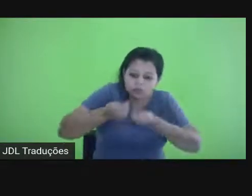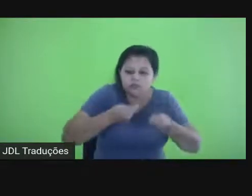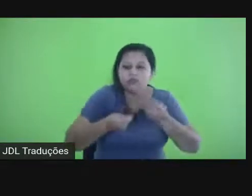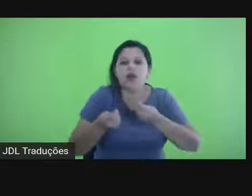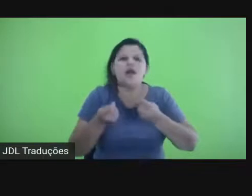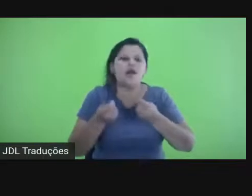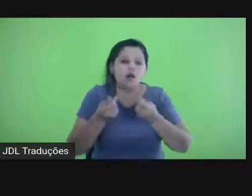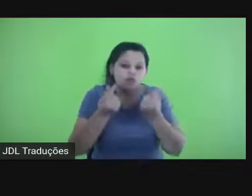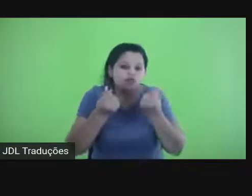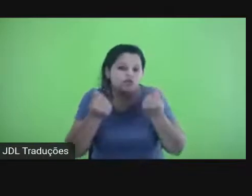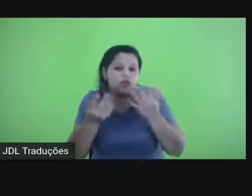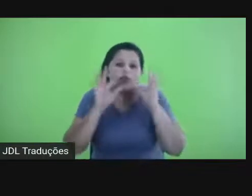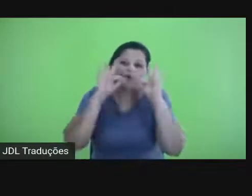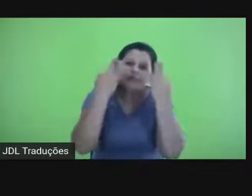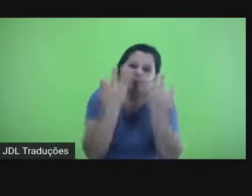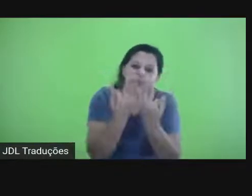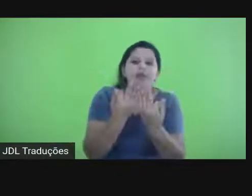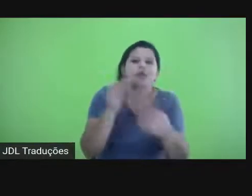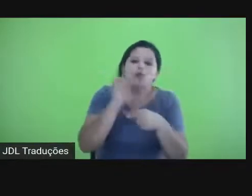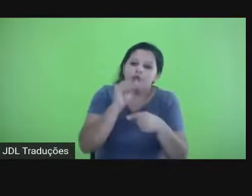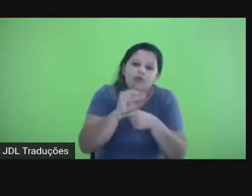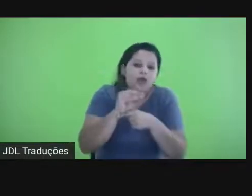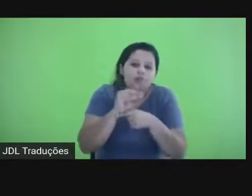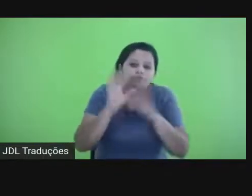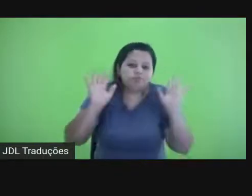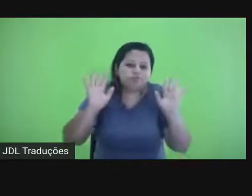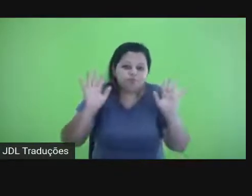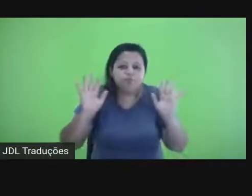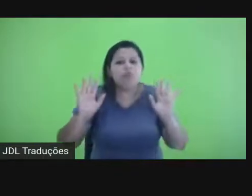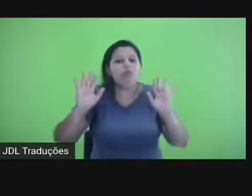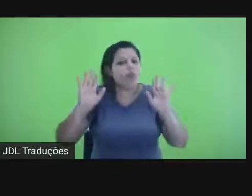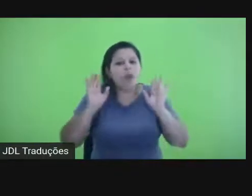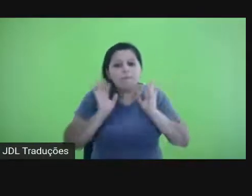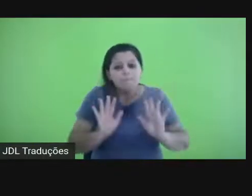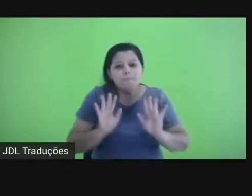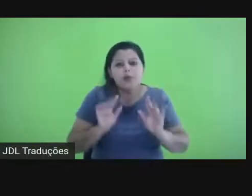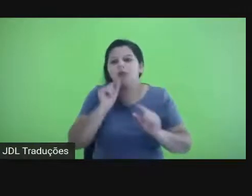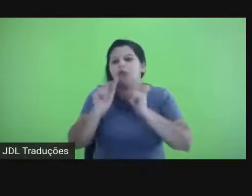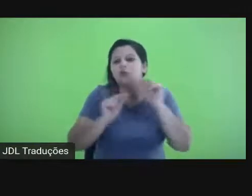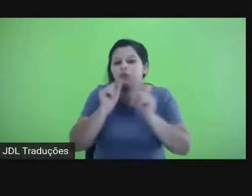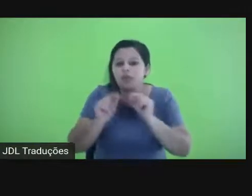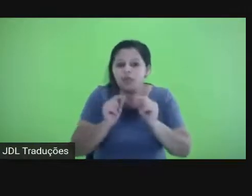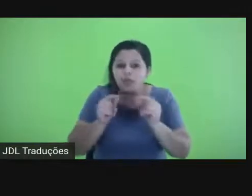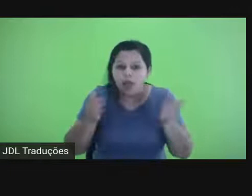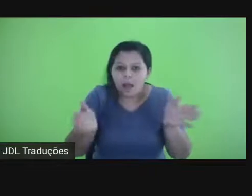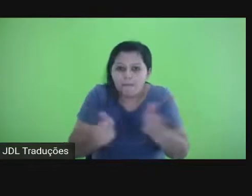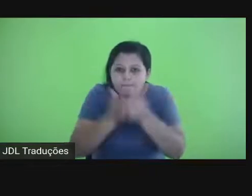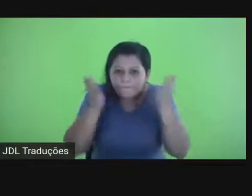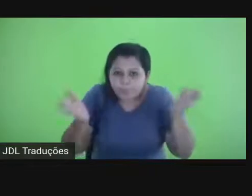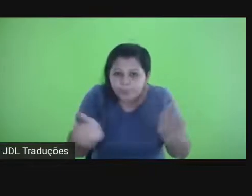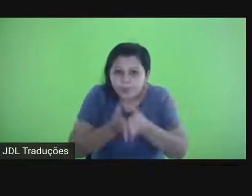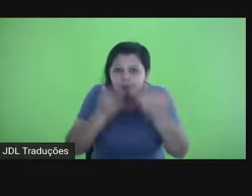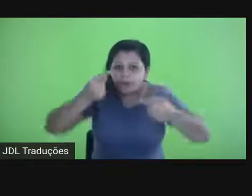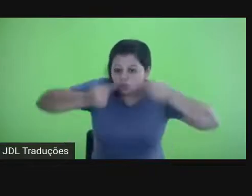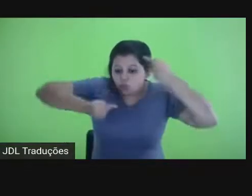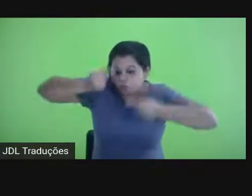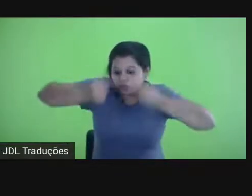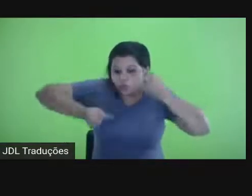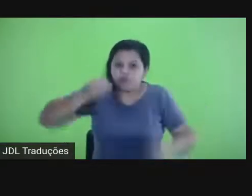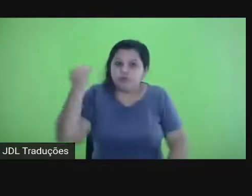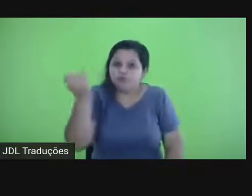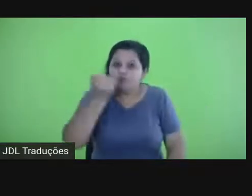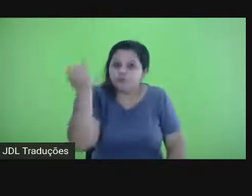tudo mais. Mas mesmo assim, a gente tem uma questão que é a feminização da pobreza, que é uma discussão importantíssima que o feminismo